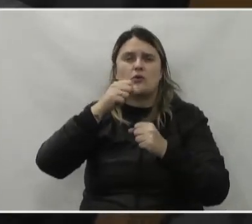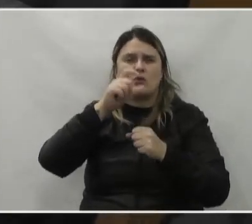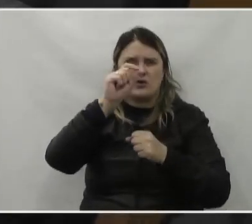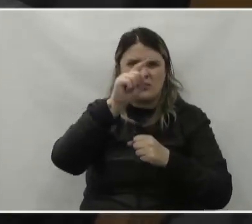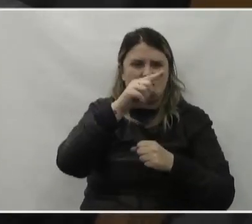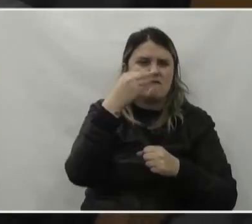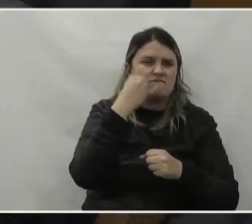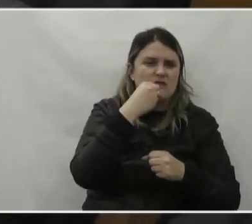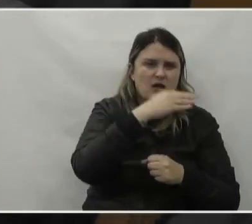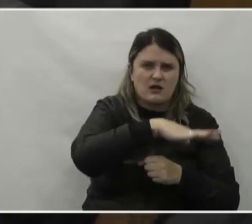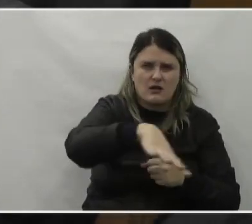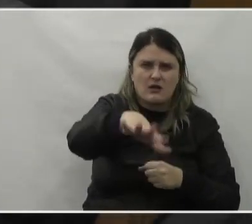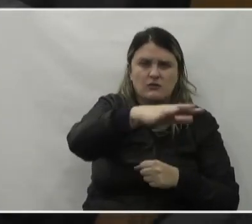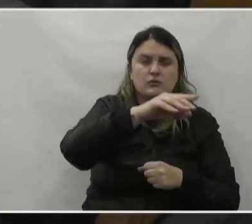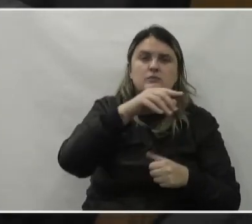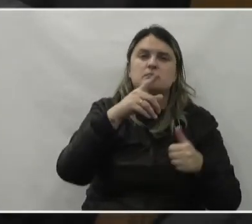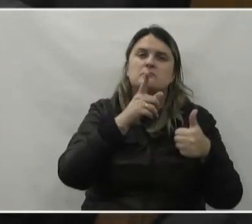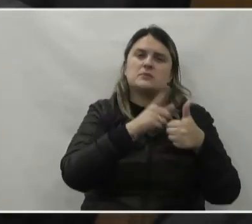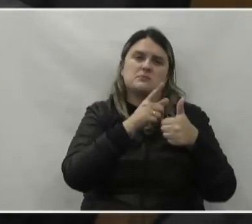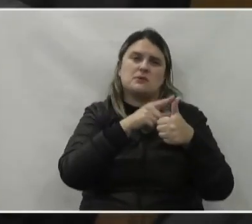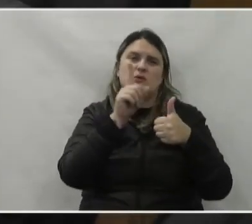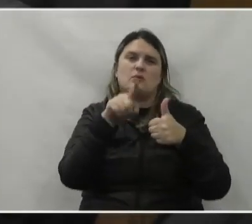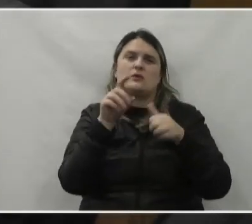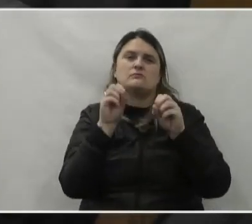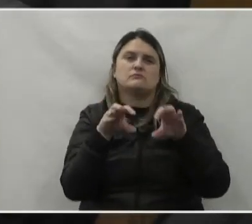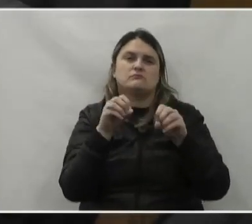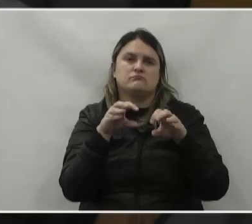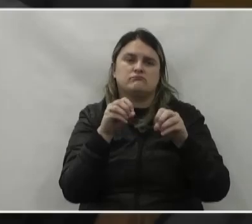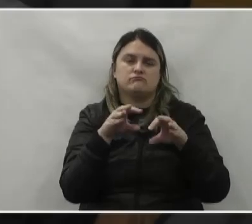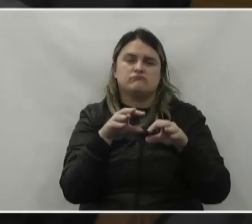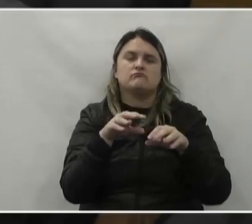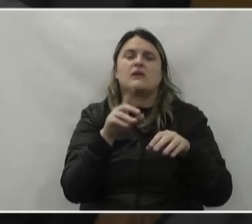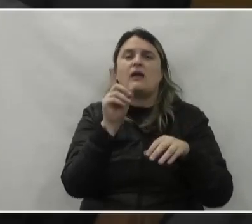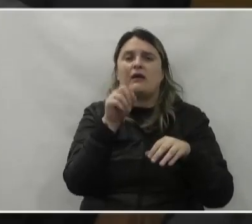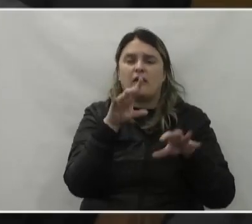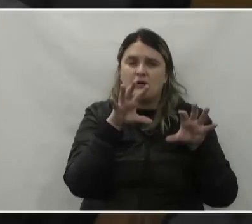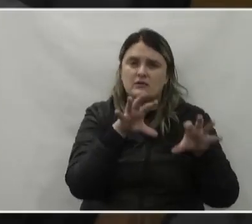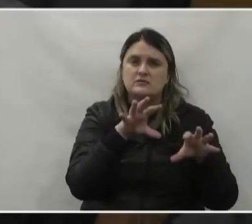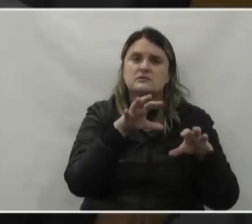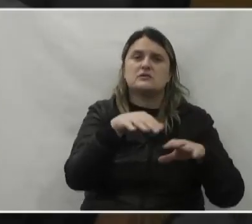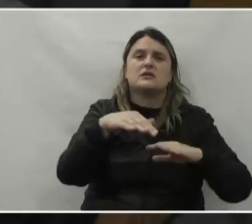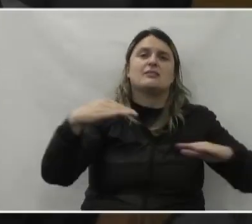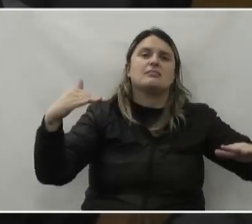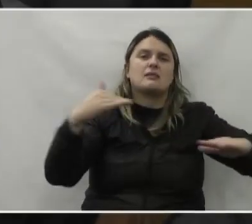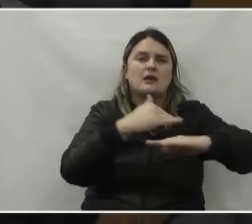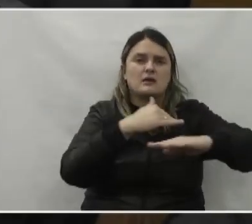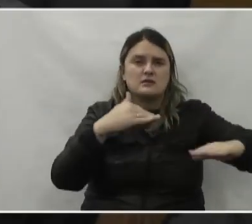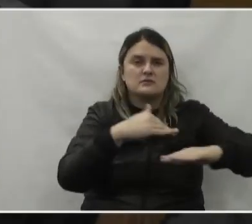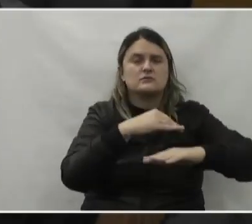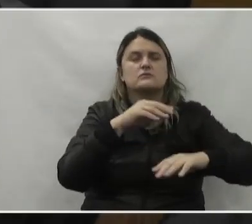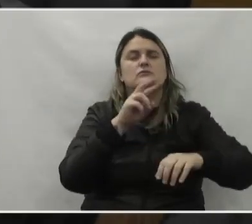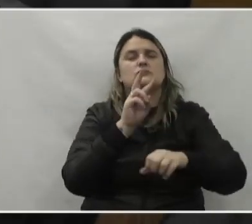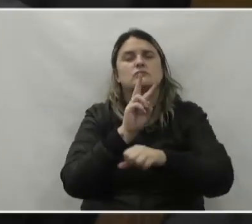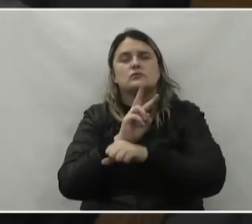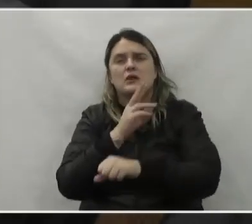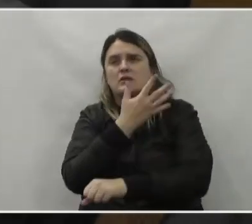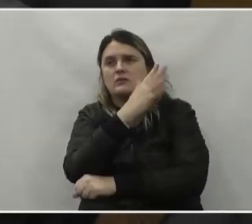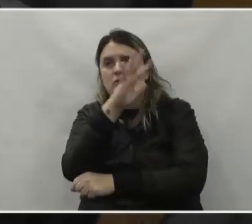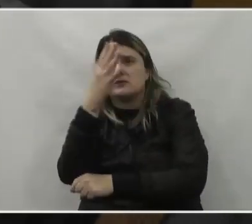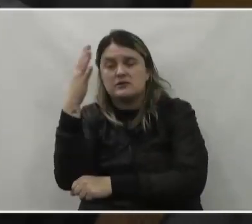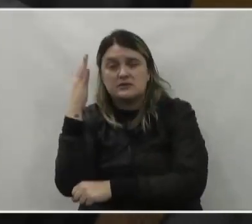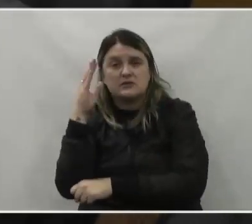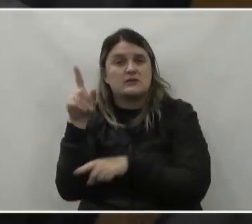é a educação, né? É assim no trânsito, é assim no meio ambiente e